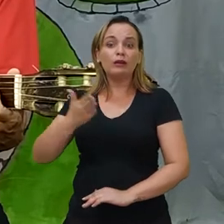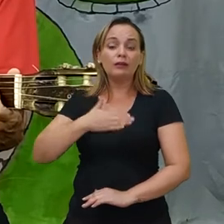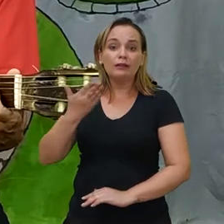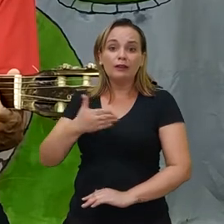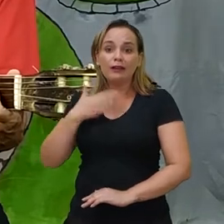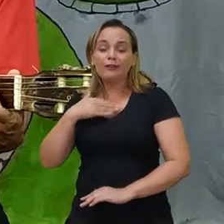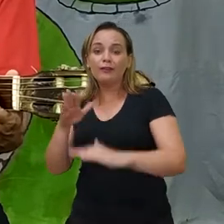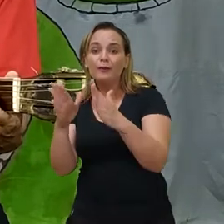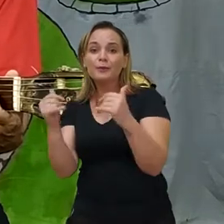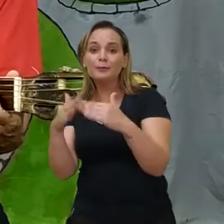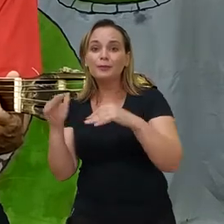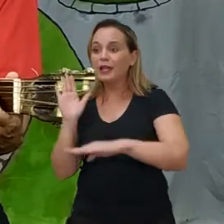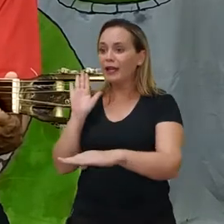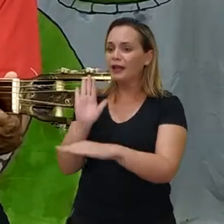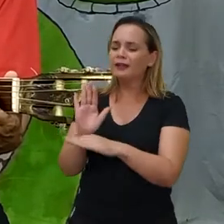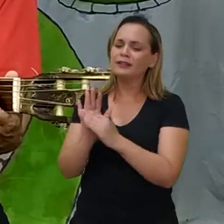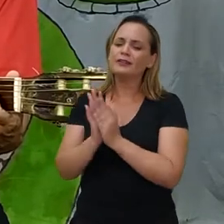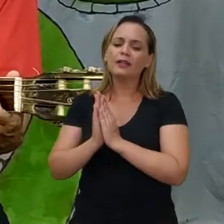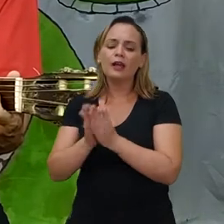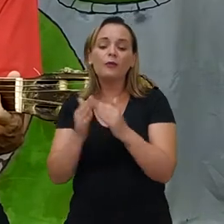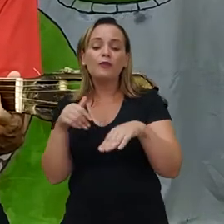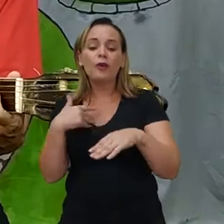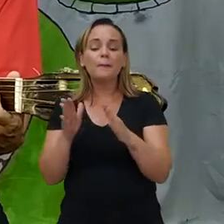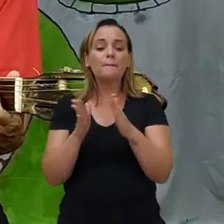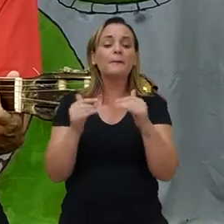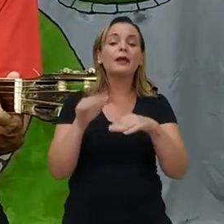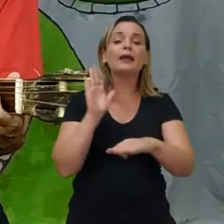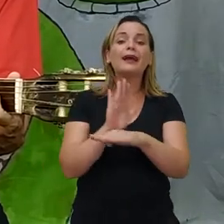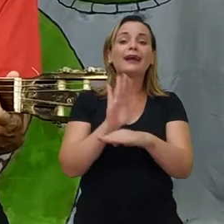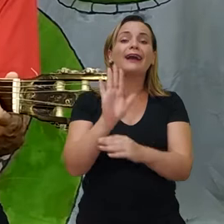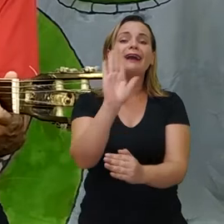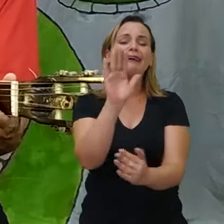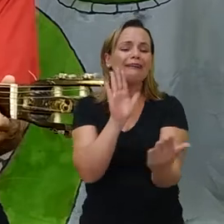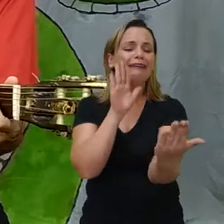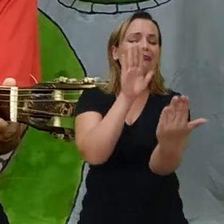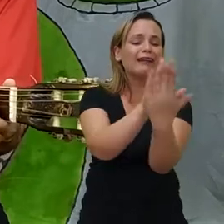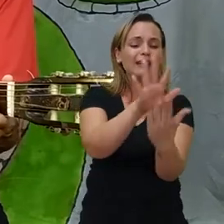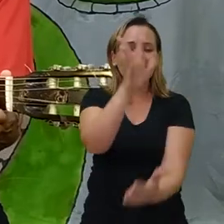mais uma ajuda. E foi pedir ajuda para a Dona Galinha.